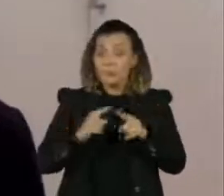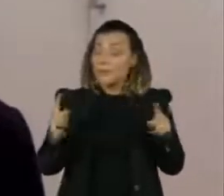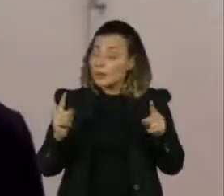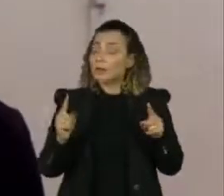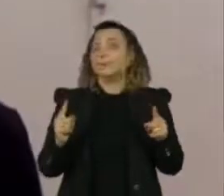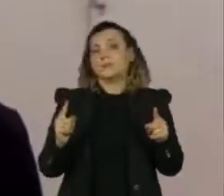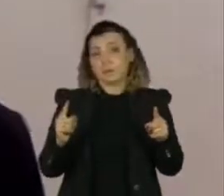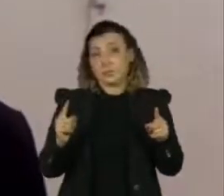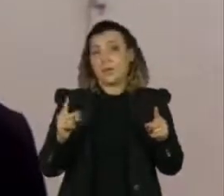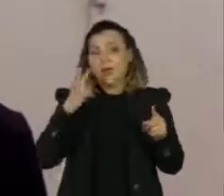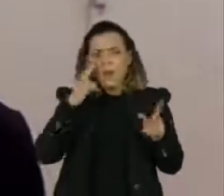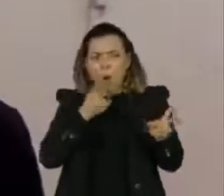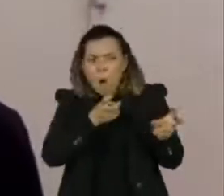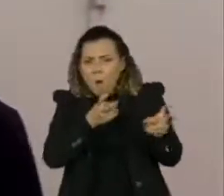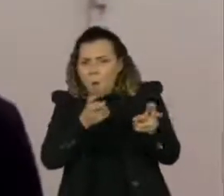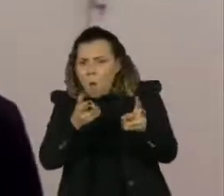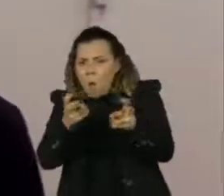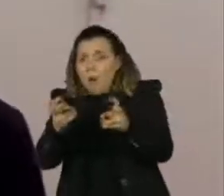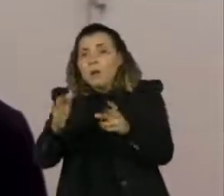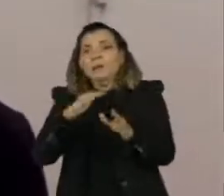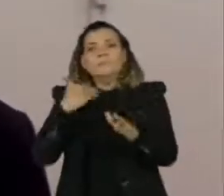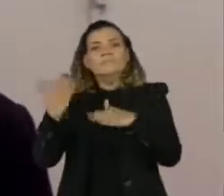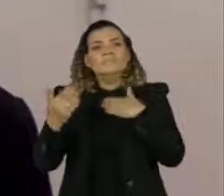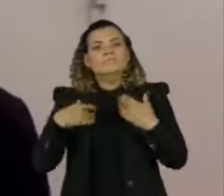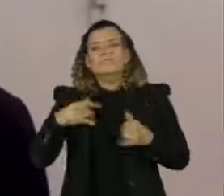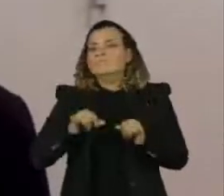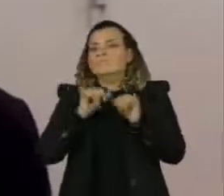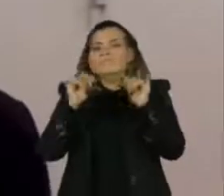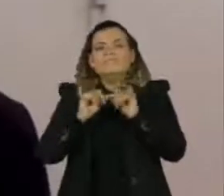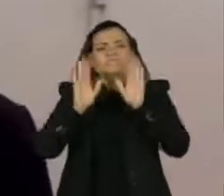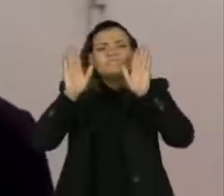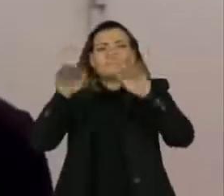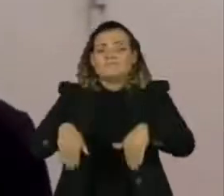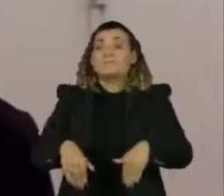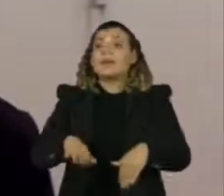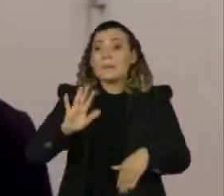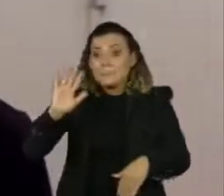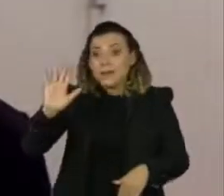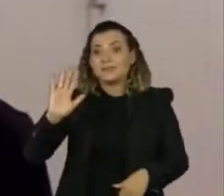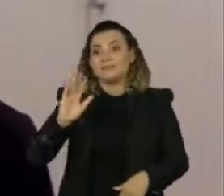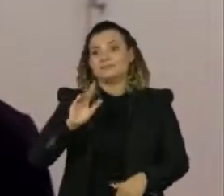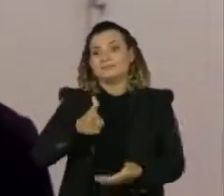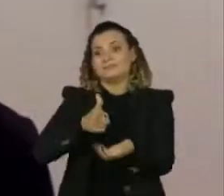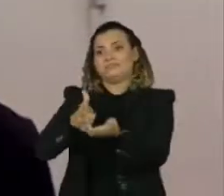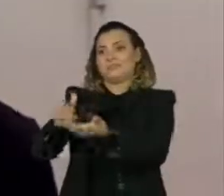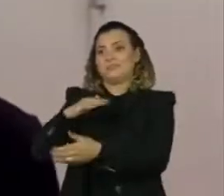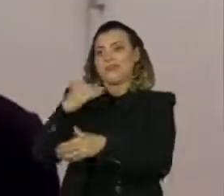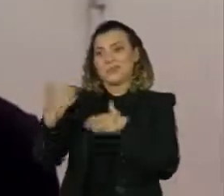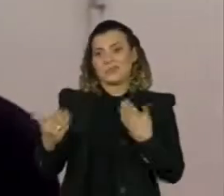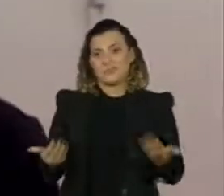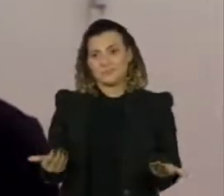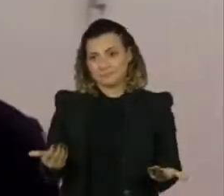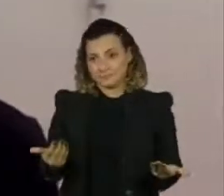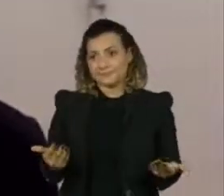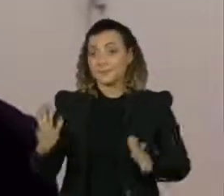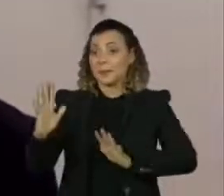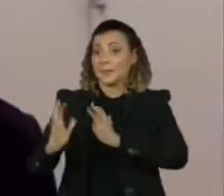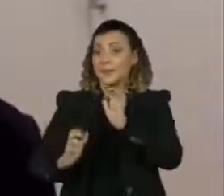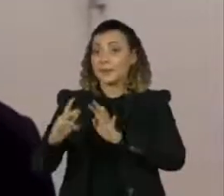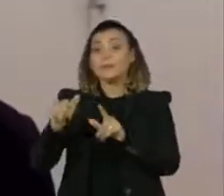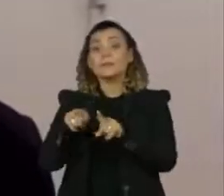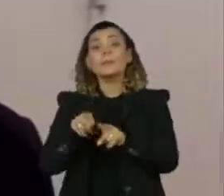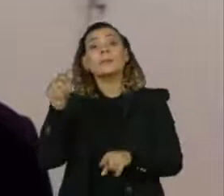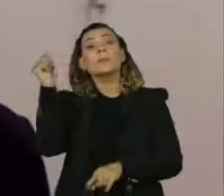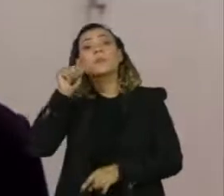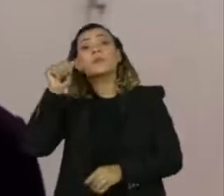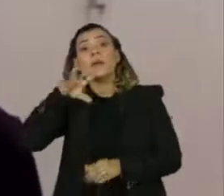gente acompanha muitos casos de mortes banais. A gente tem acompanhado, por exemplo, um crescimento de mortes de mulheres